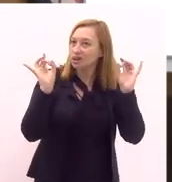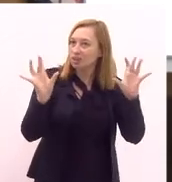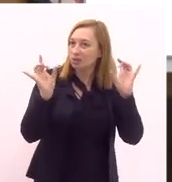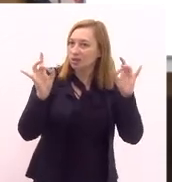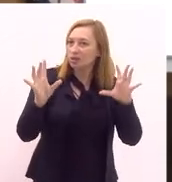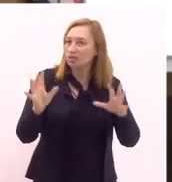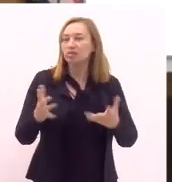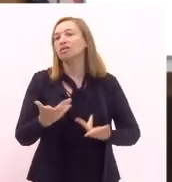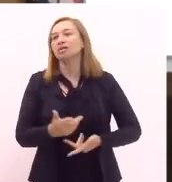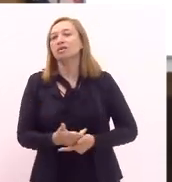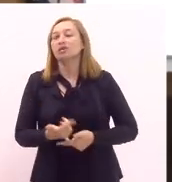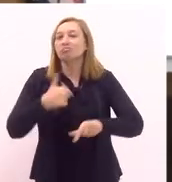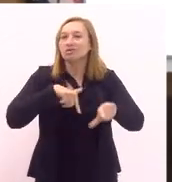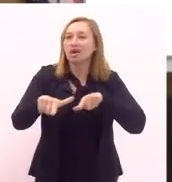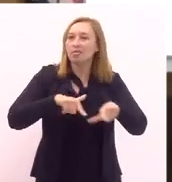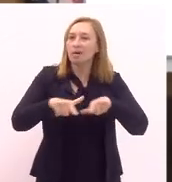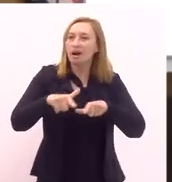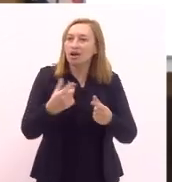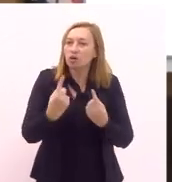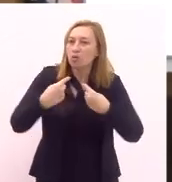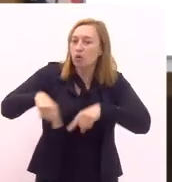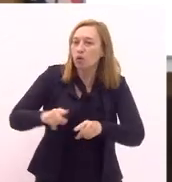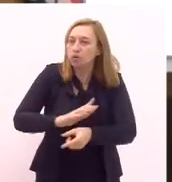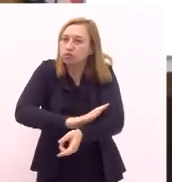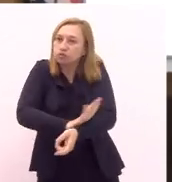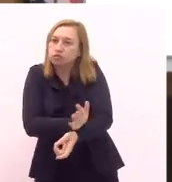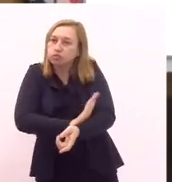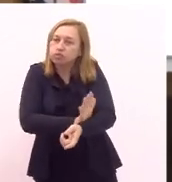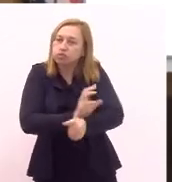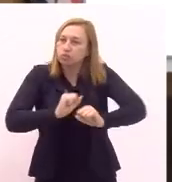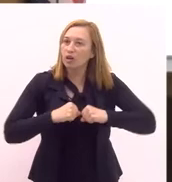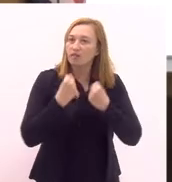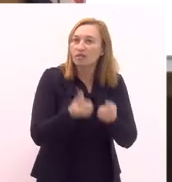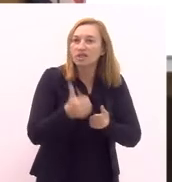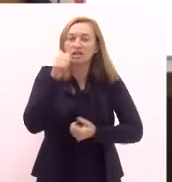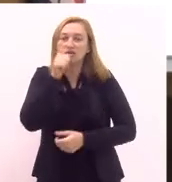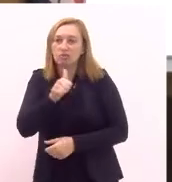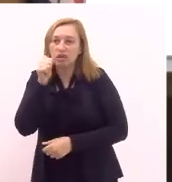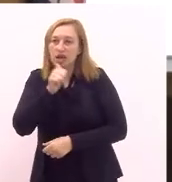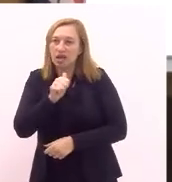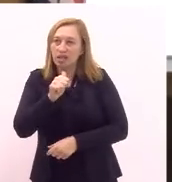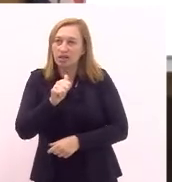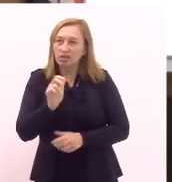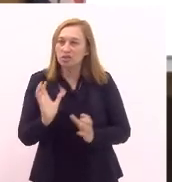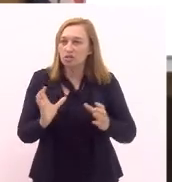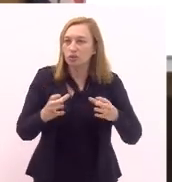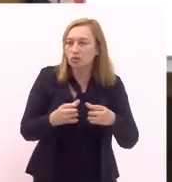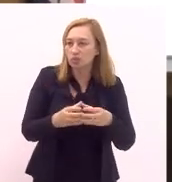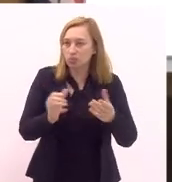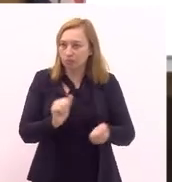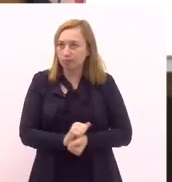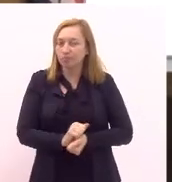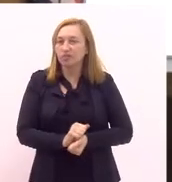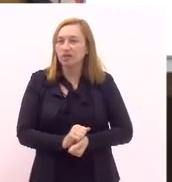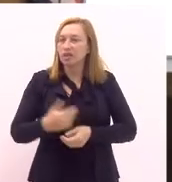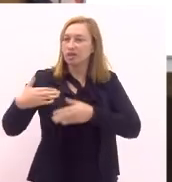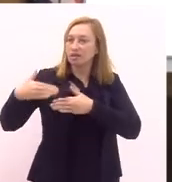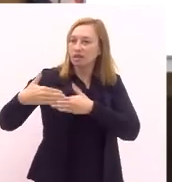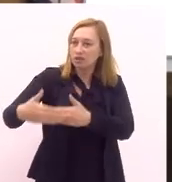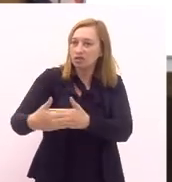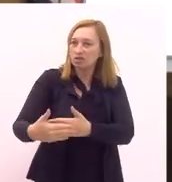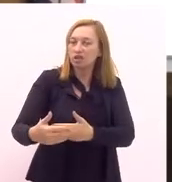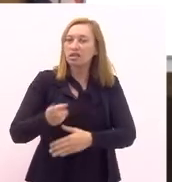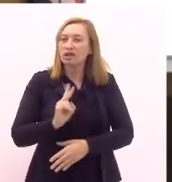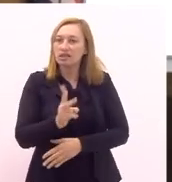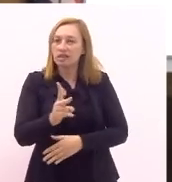seu imensurável trabalho no combate ao racismo e em defesa das mulheres das minorias sua trajetória de vida sempre